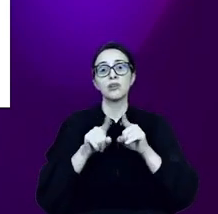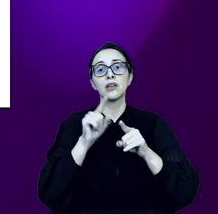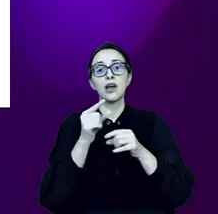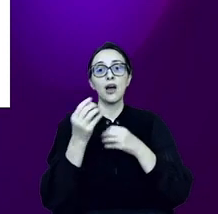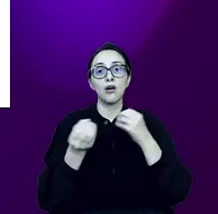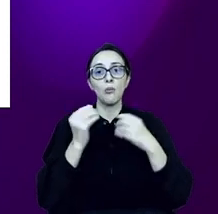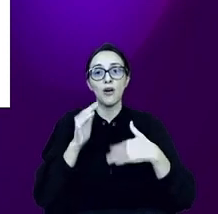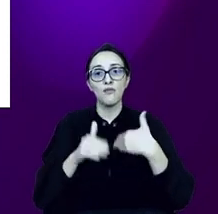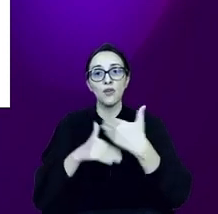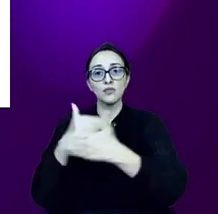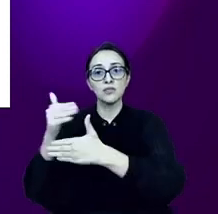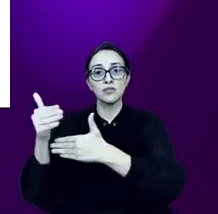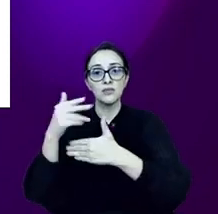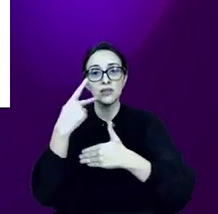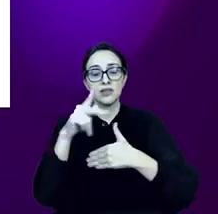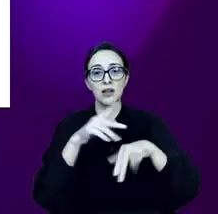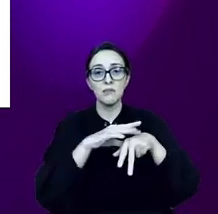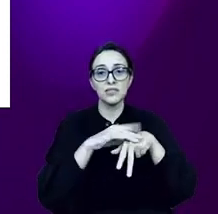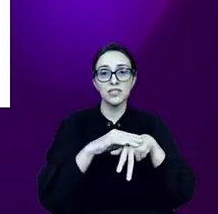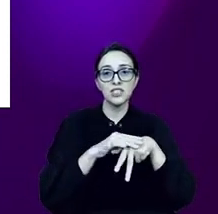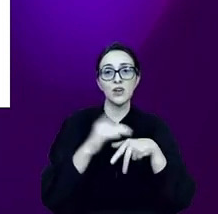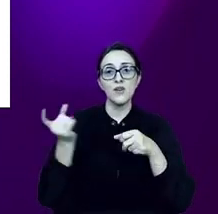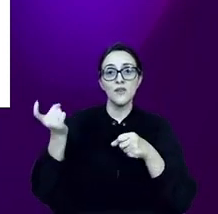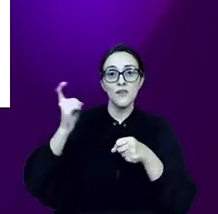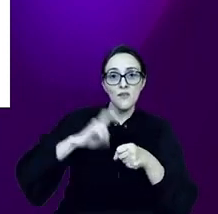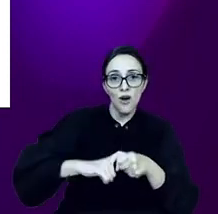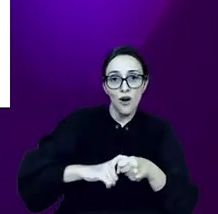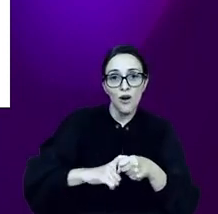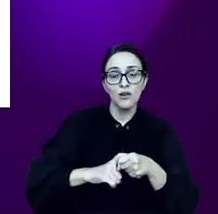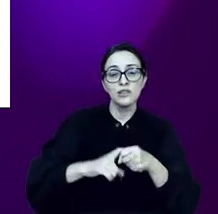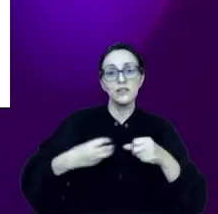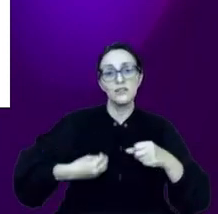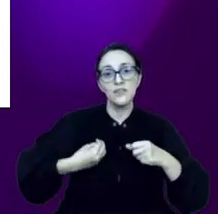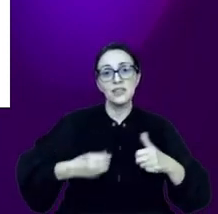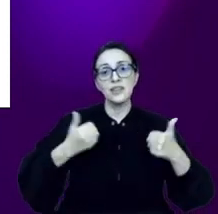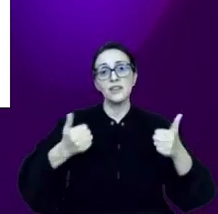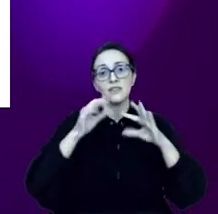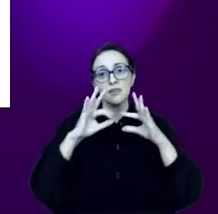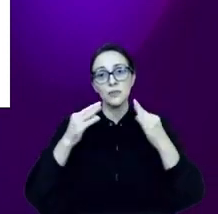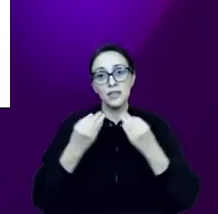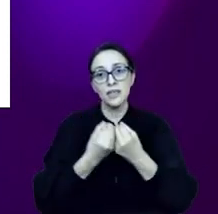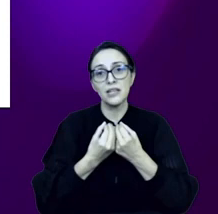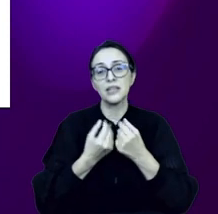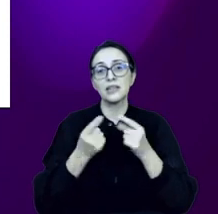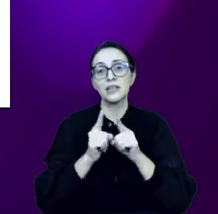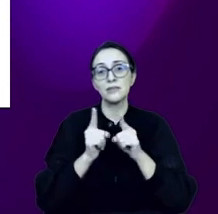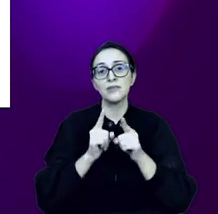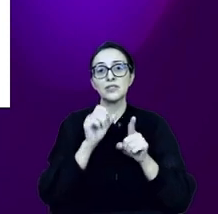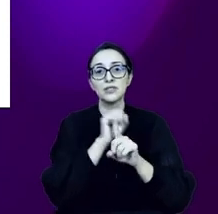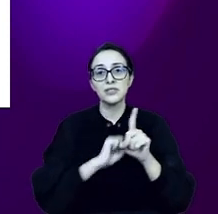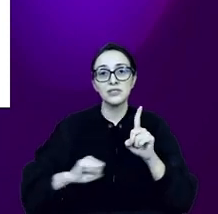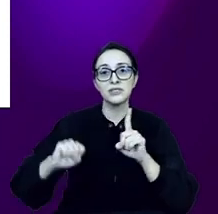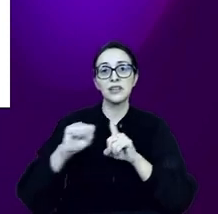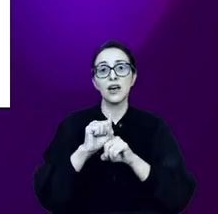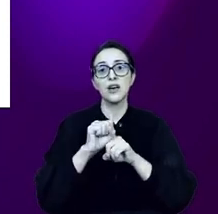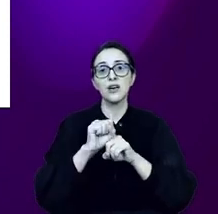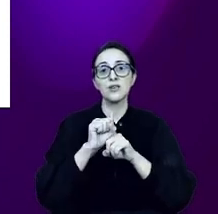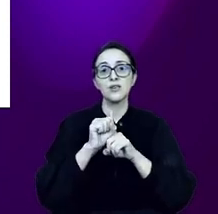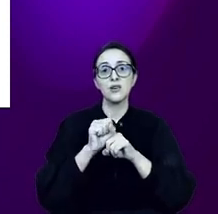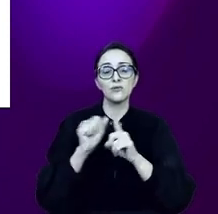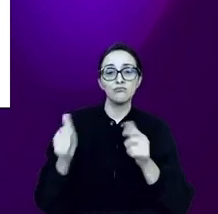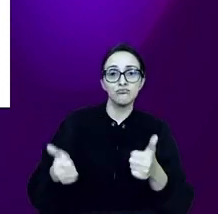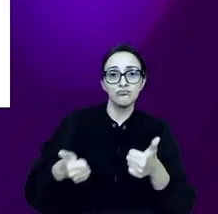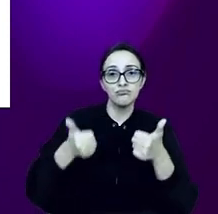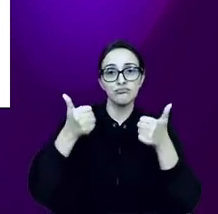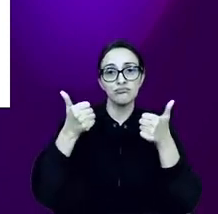a evolução desse paciente? Ele vai poder voltar a ter uma vida familiar, a ter uma vida social, a ter um grau de